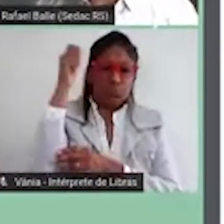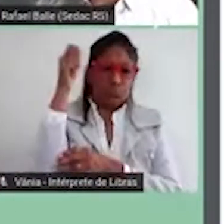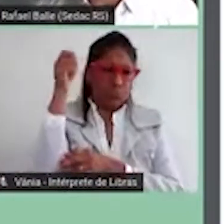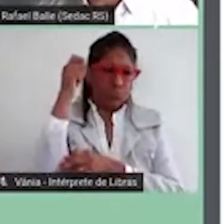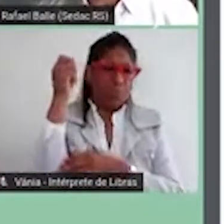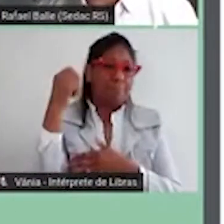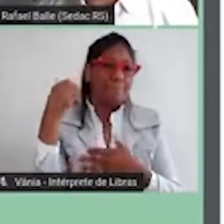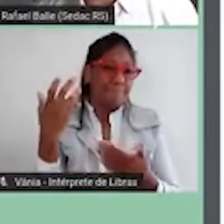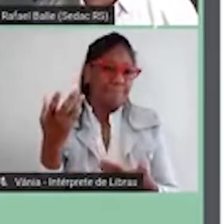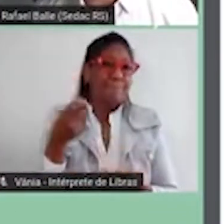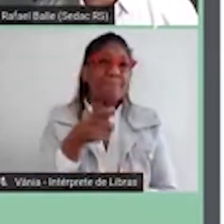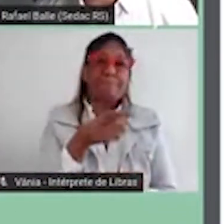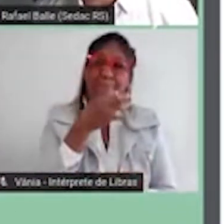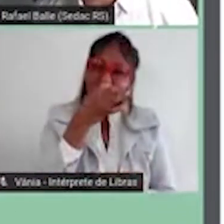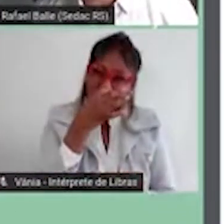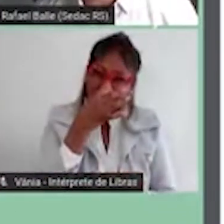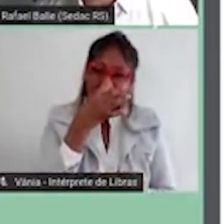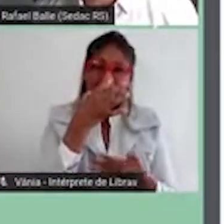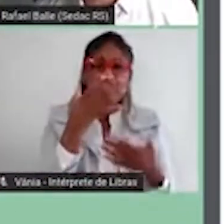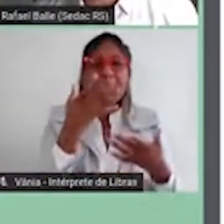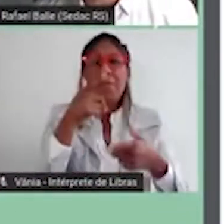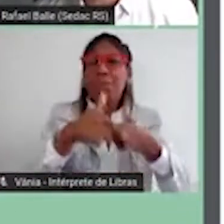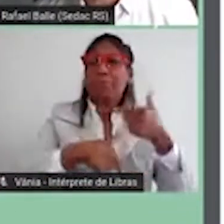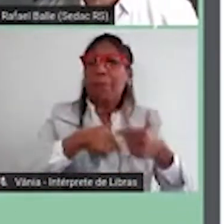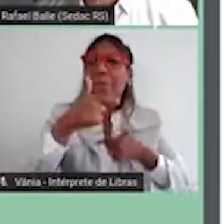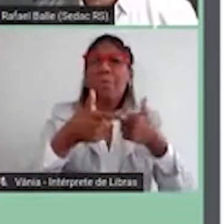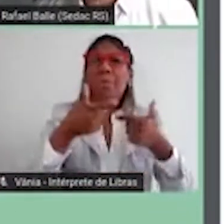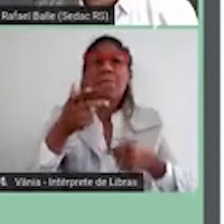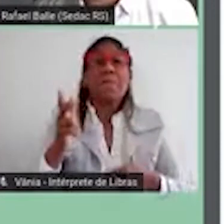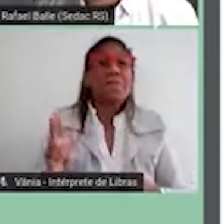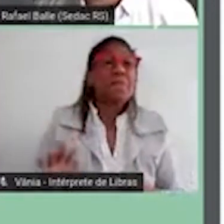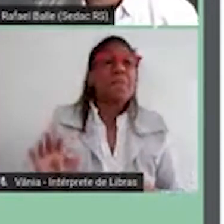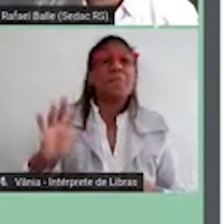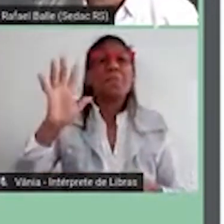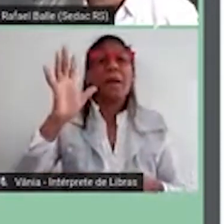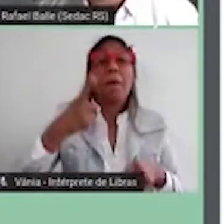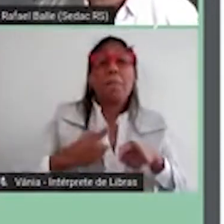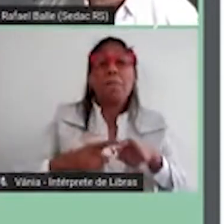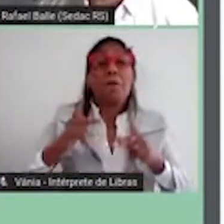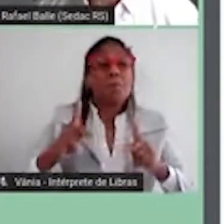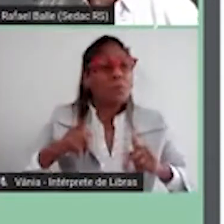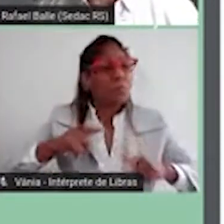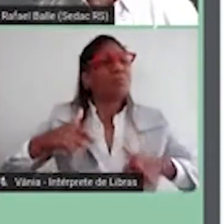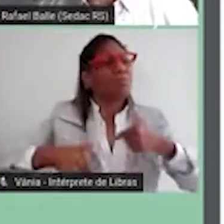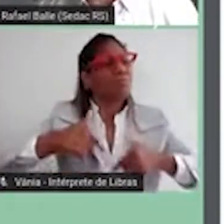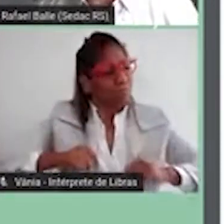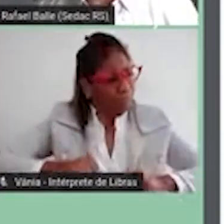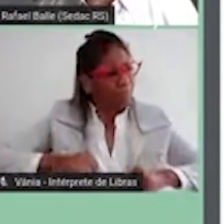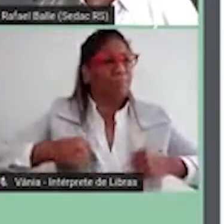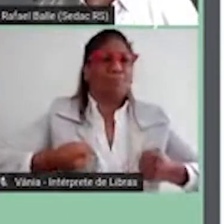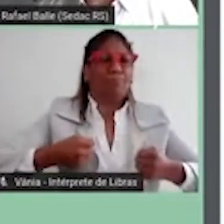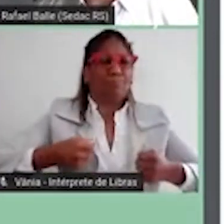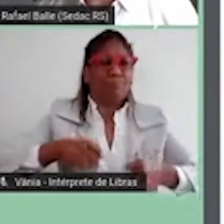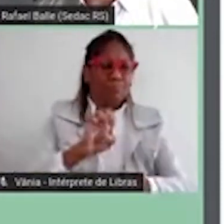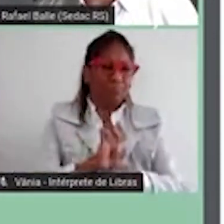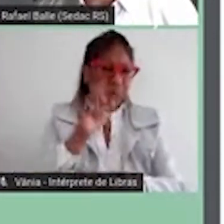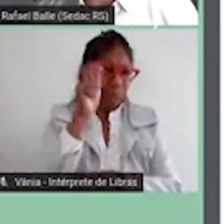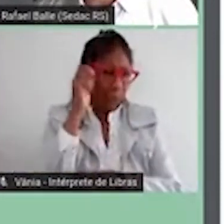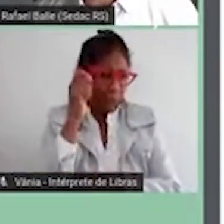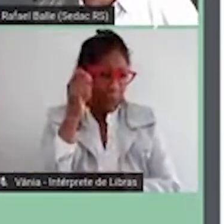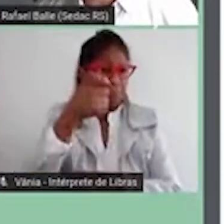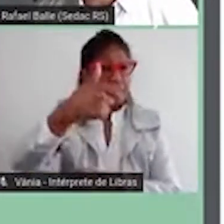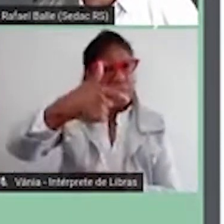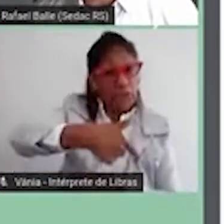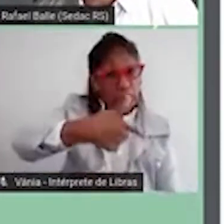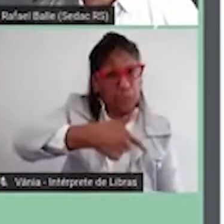inclusive, de valorizar aqueles que contribuíram para o desenvolvimento cultural aqui do nosso estado. Numa segunda linha, uma linha